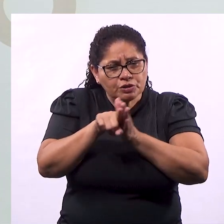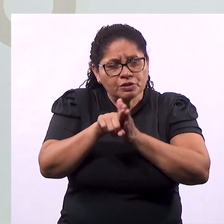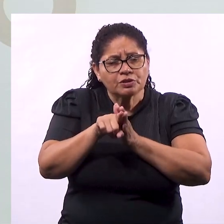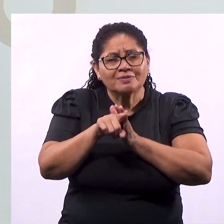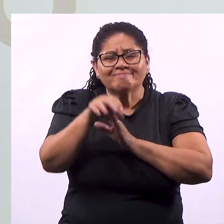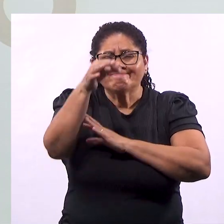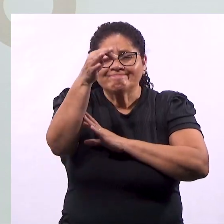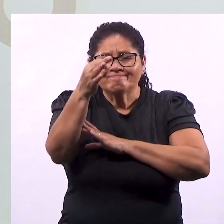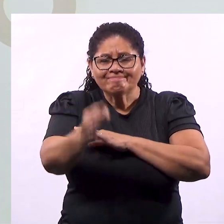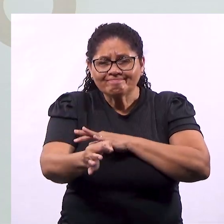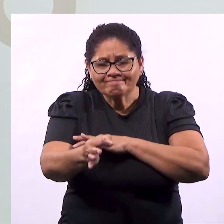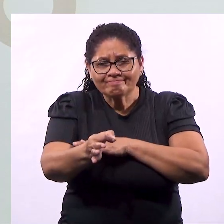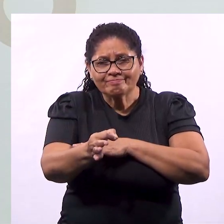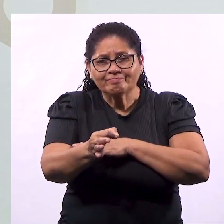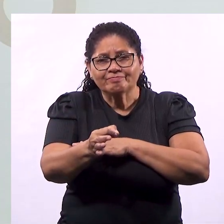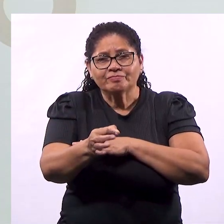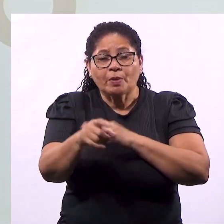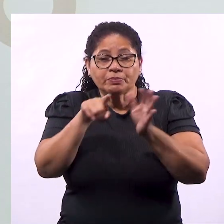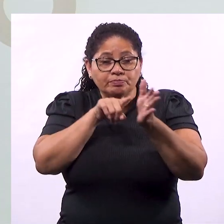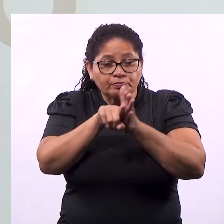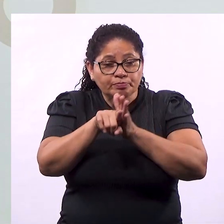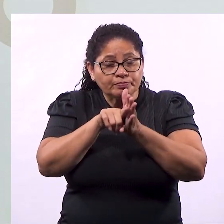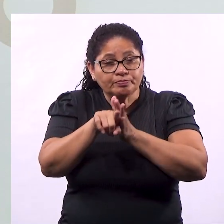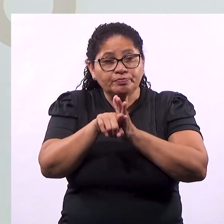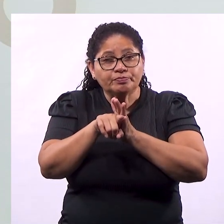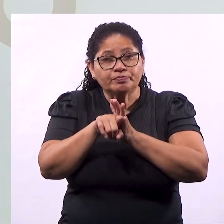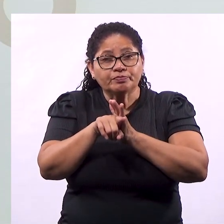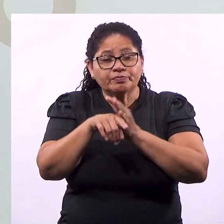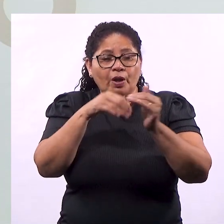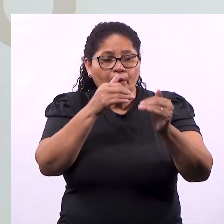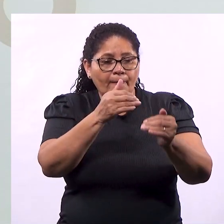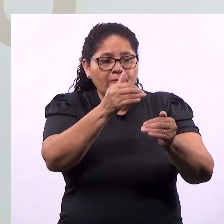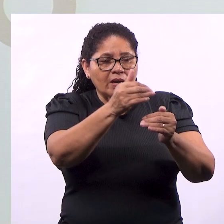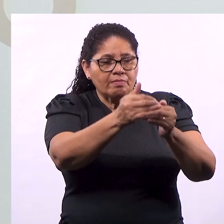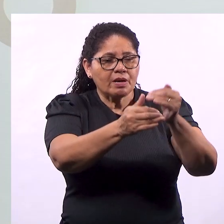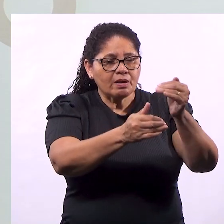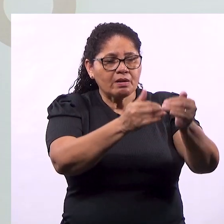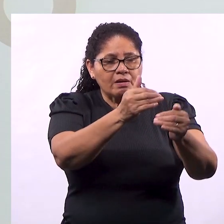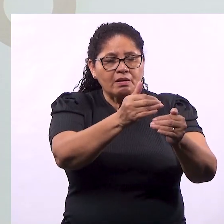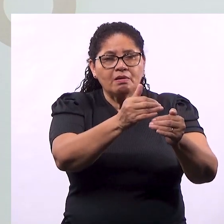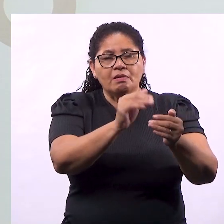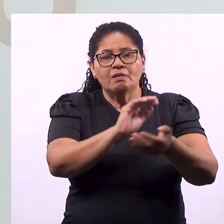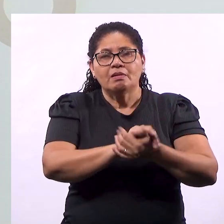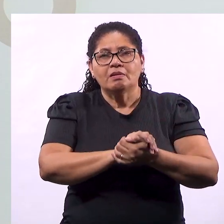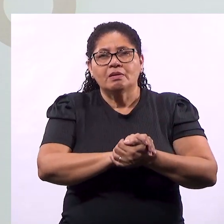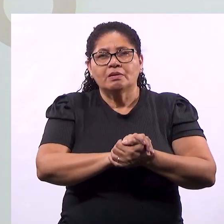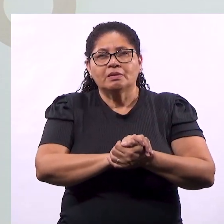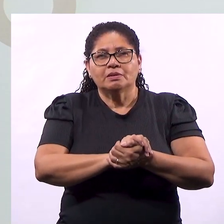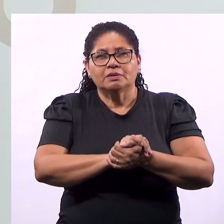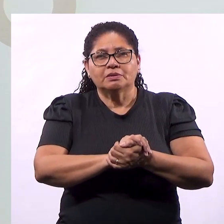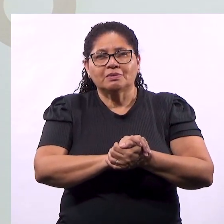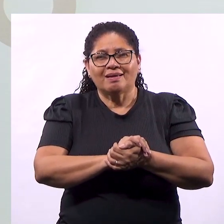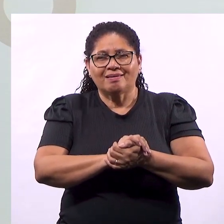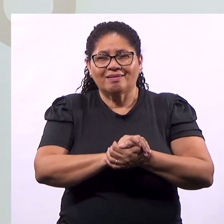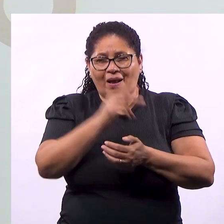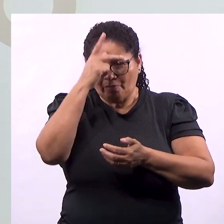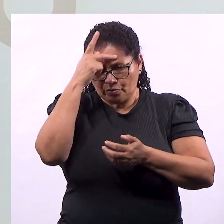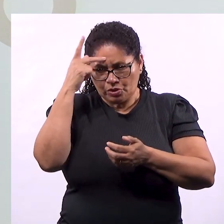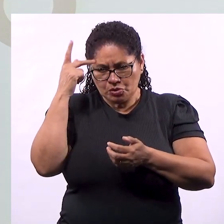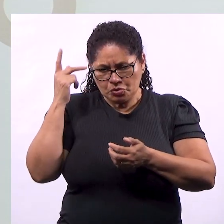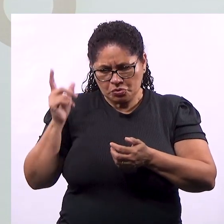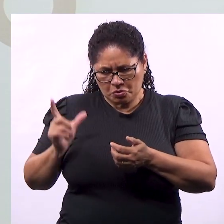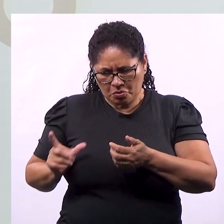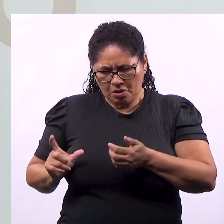diagnosticar exatamente ela é feita para diagnosticar o processo não é diagnosticar